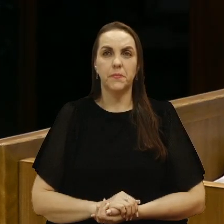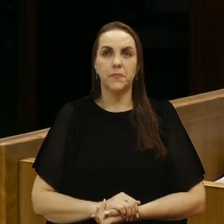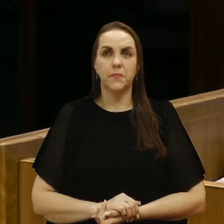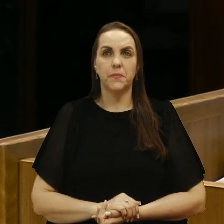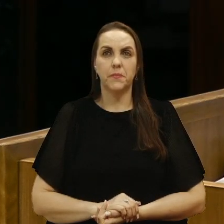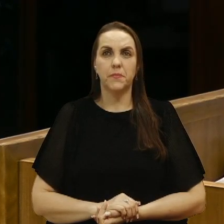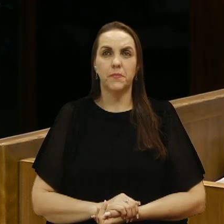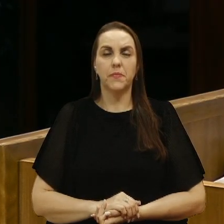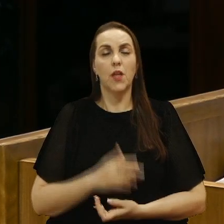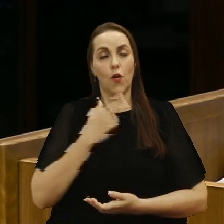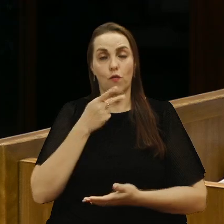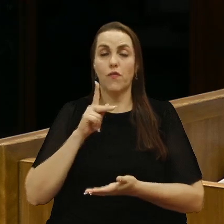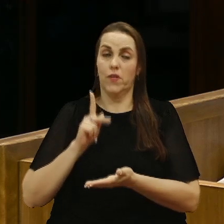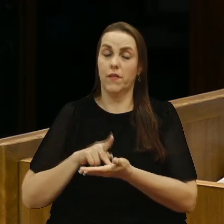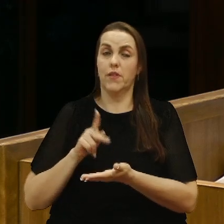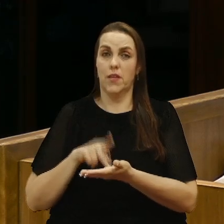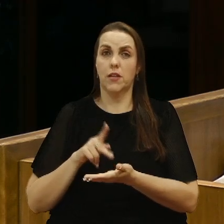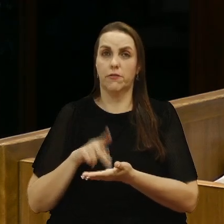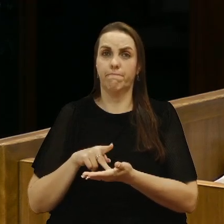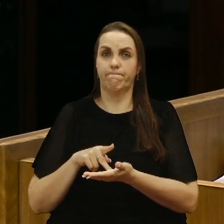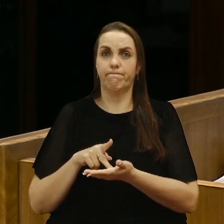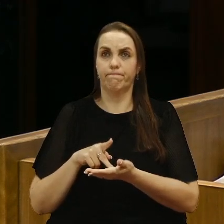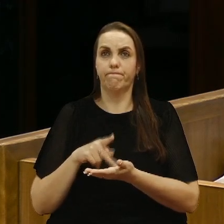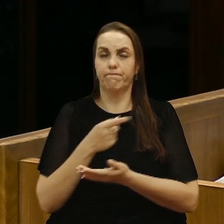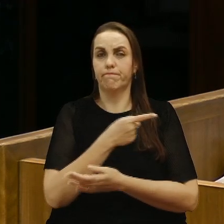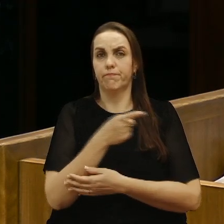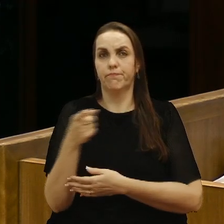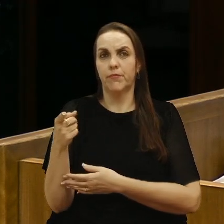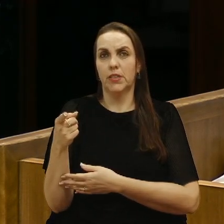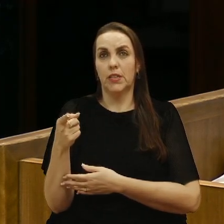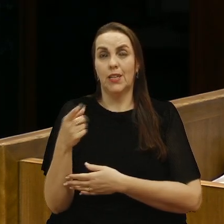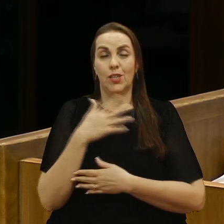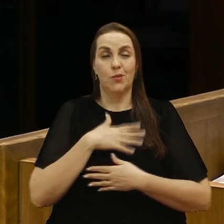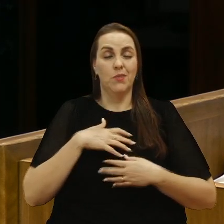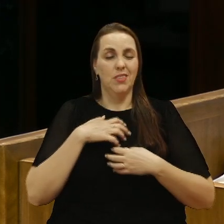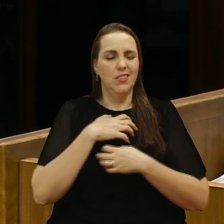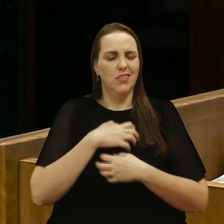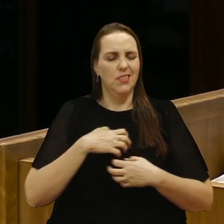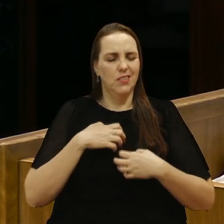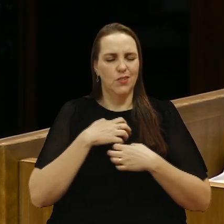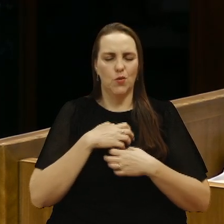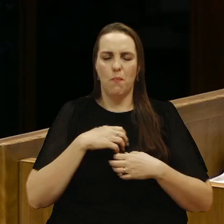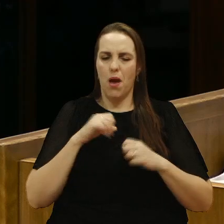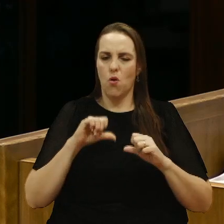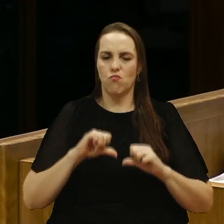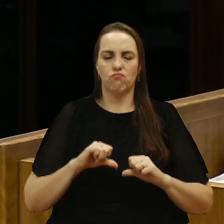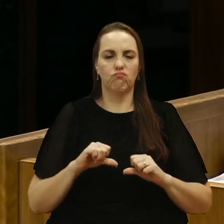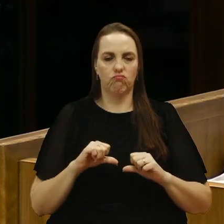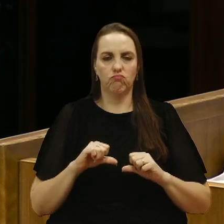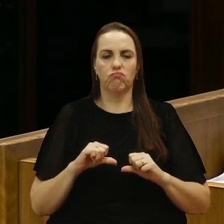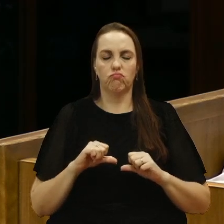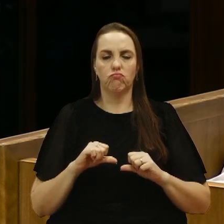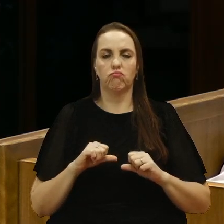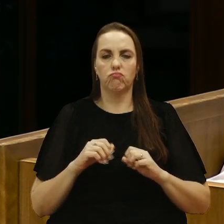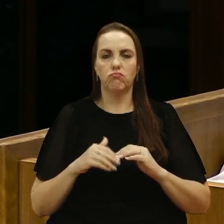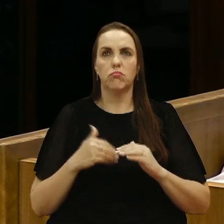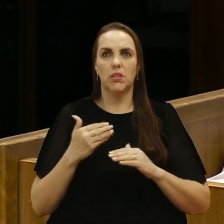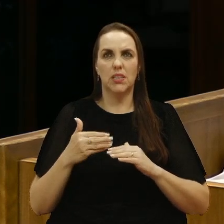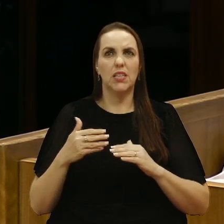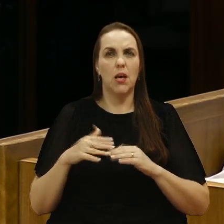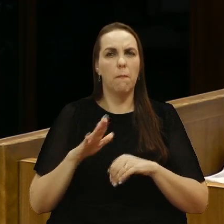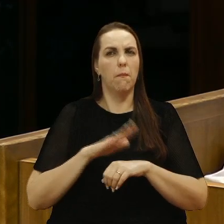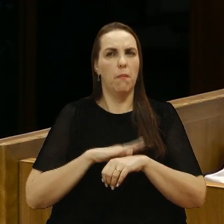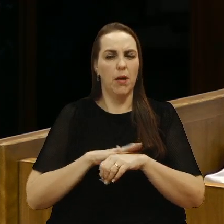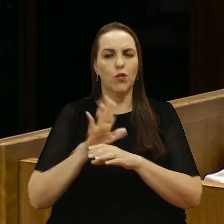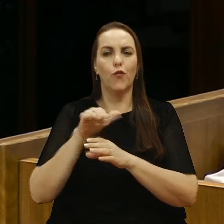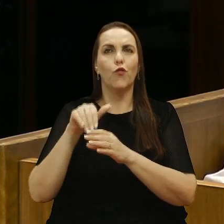eu sou sincero dizer para vocês que eu não me sentia tão mal assim desde aquela vez que a gente